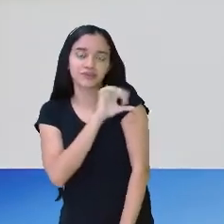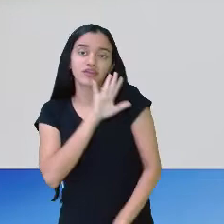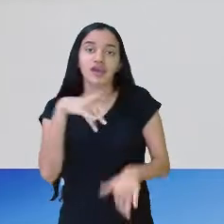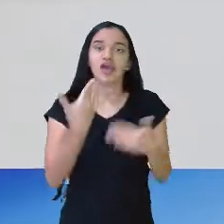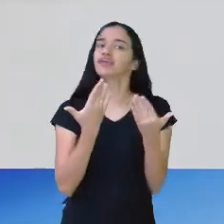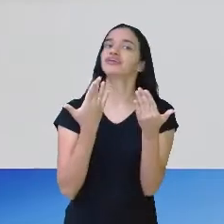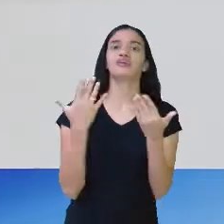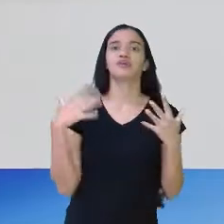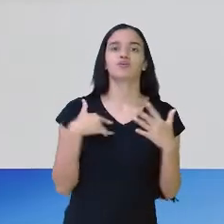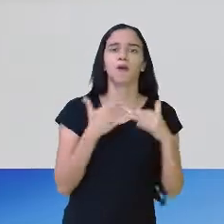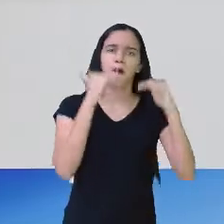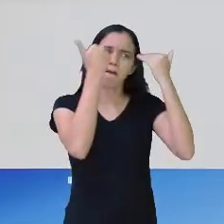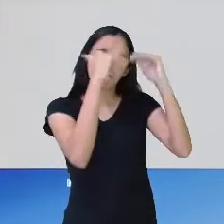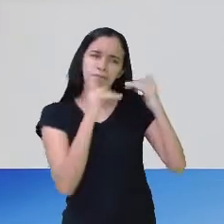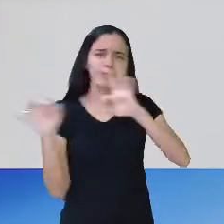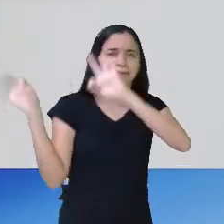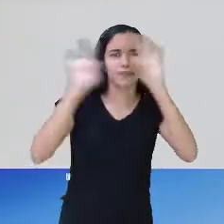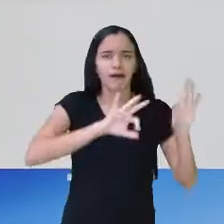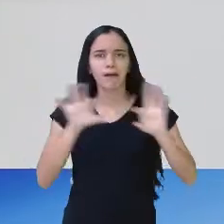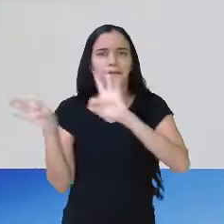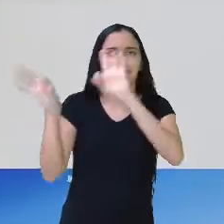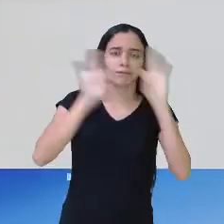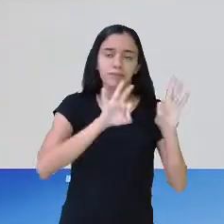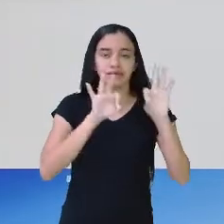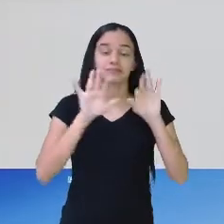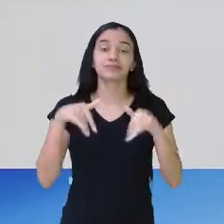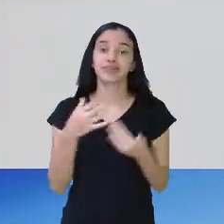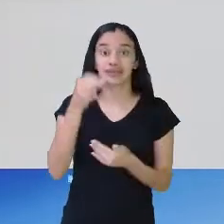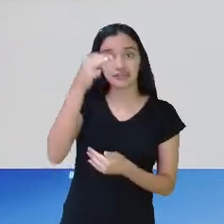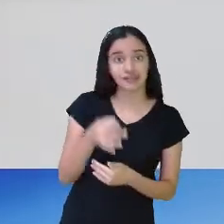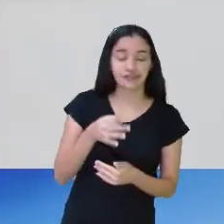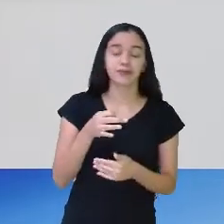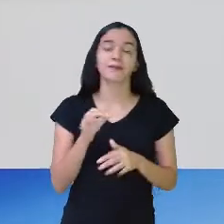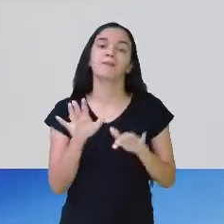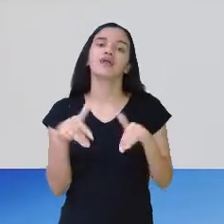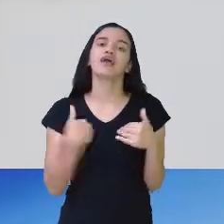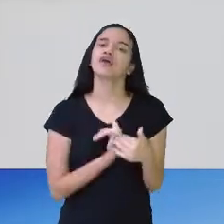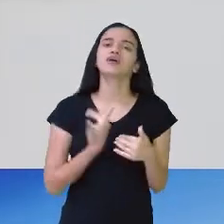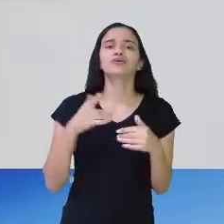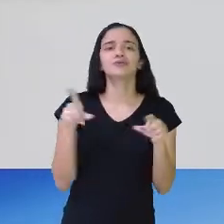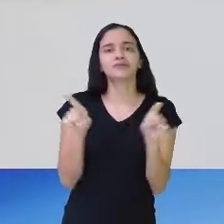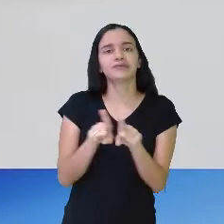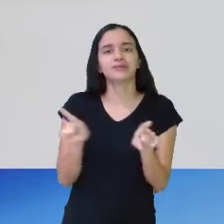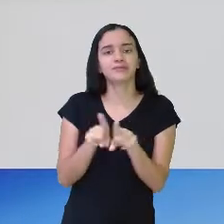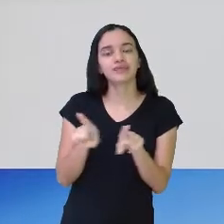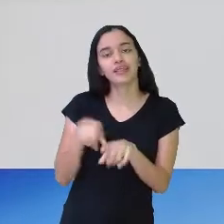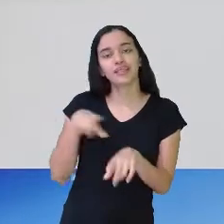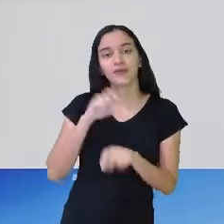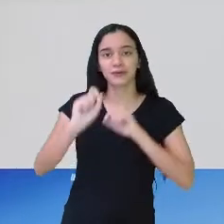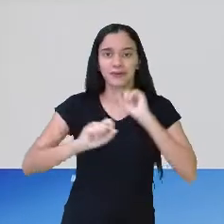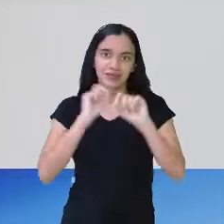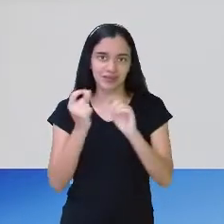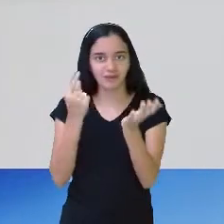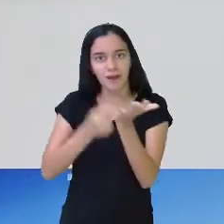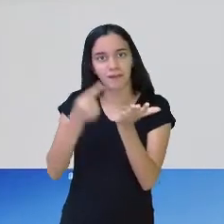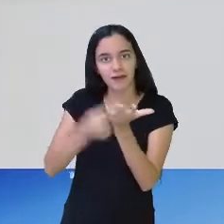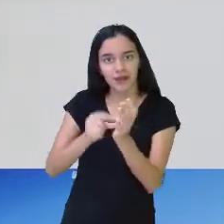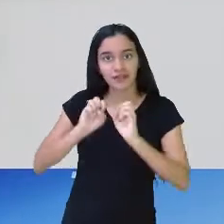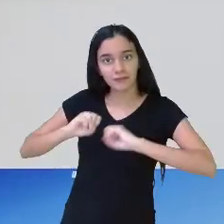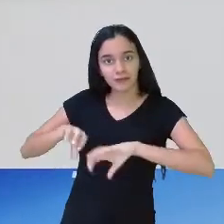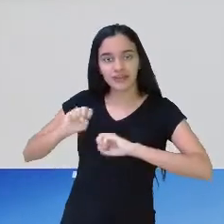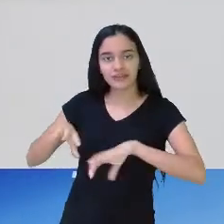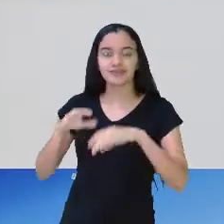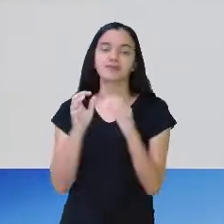uma super maratona com todas as aulas que já foram dadas, tá certo? E a gente tem também o nosso aplicativo Educa Recife, que se